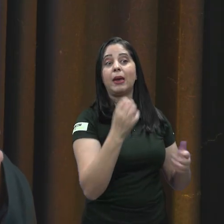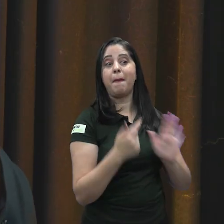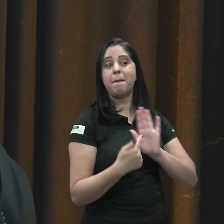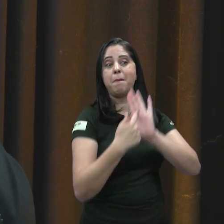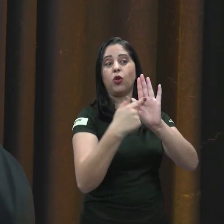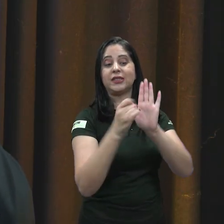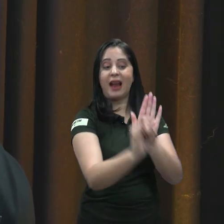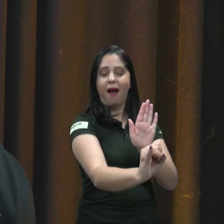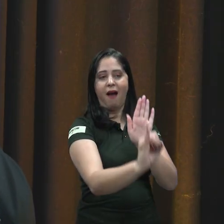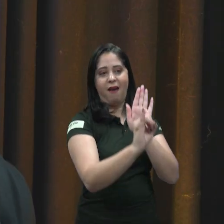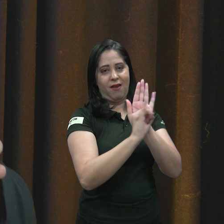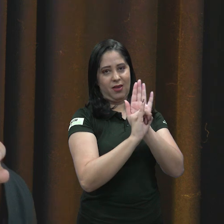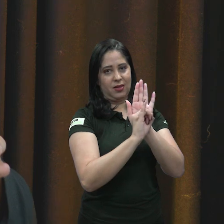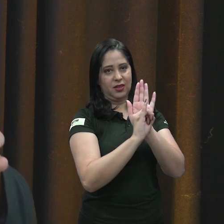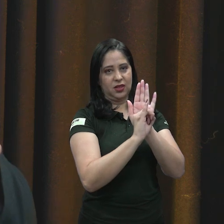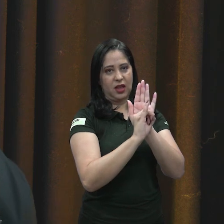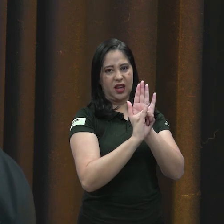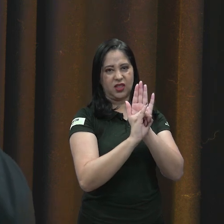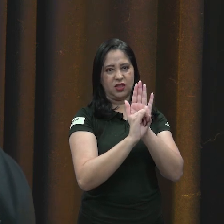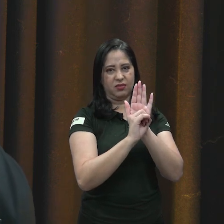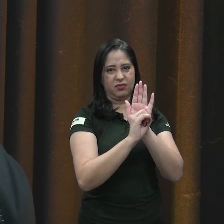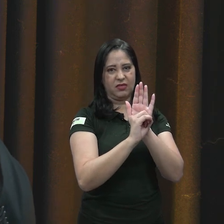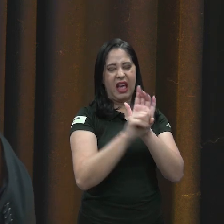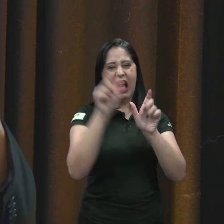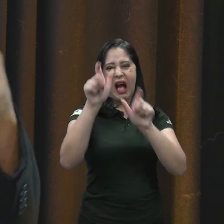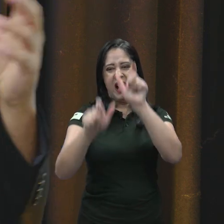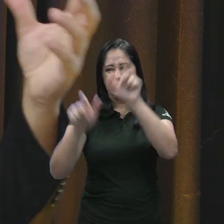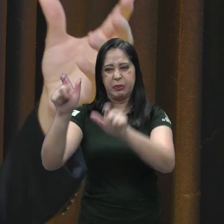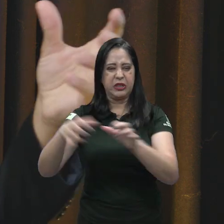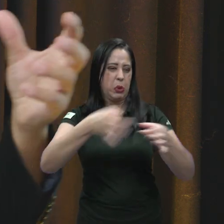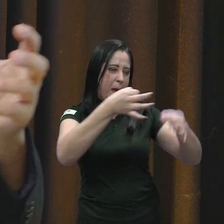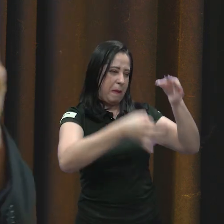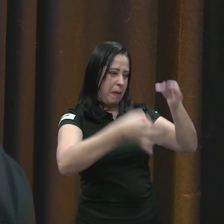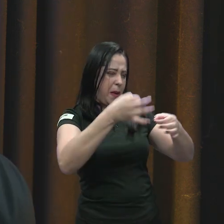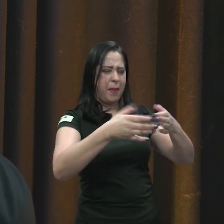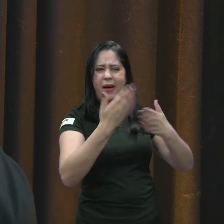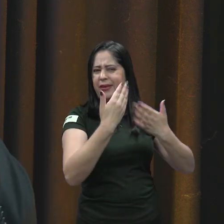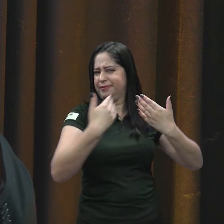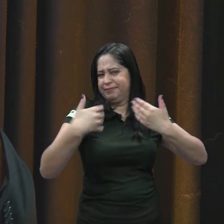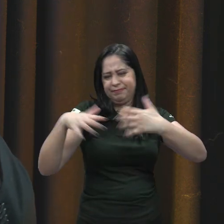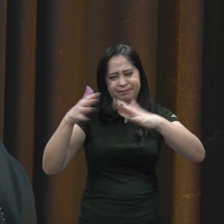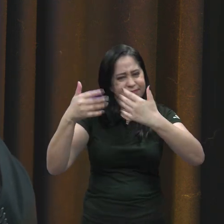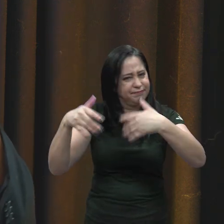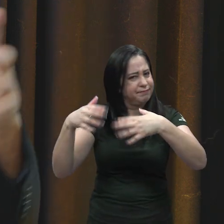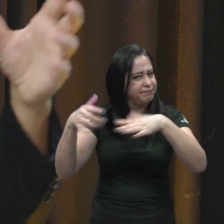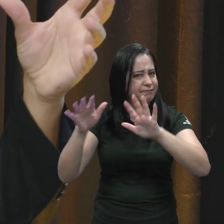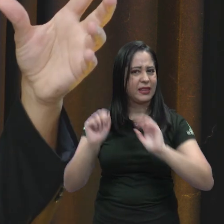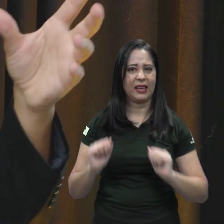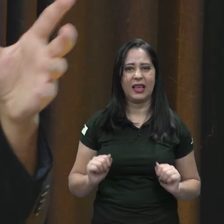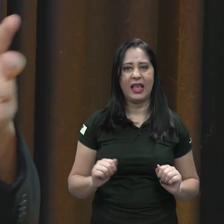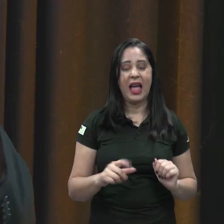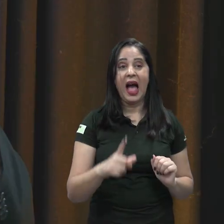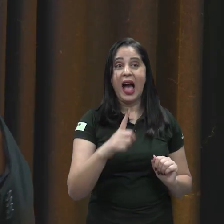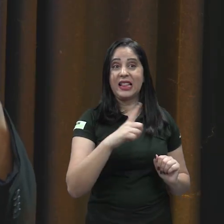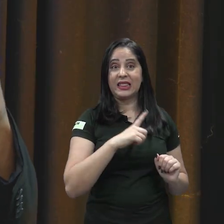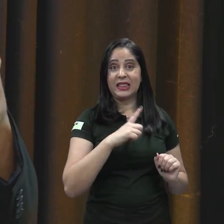você, independente do julgamento, tá? Existe muitos perfis que têm uma proposta bem diferente, você até